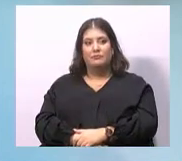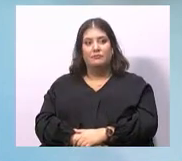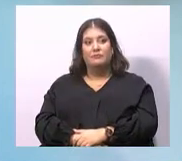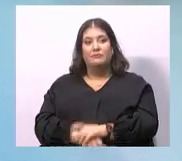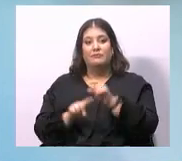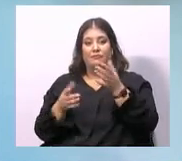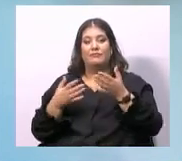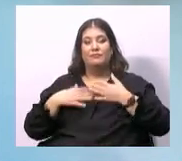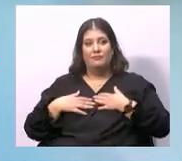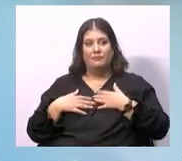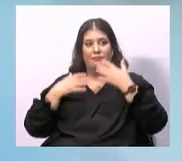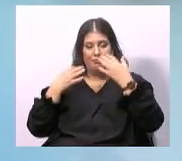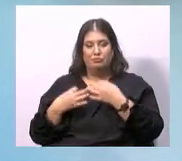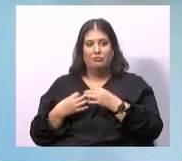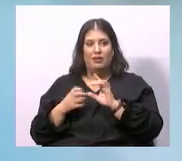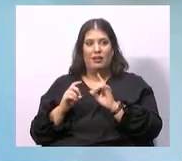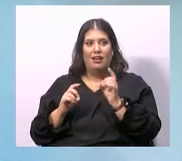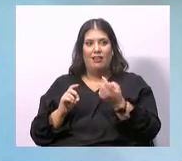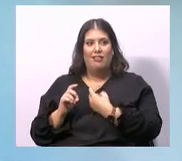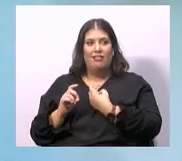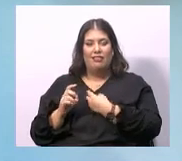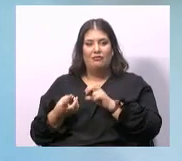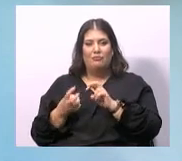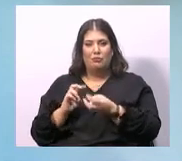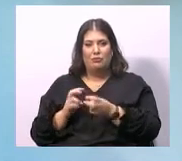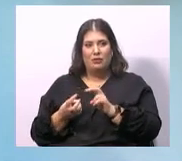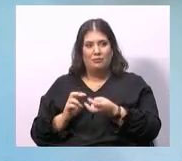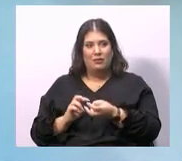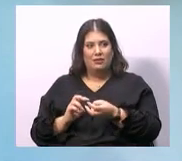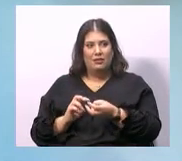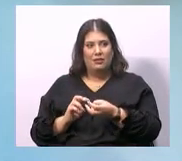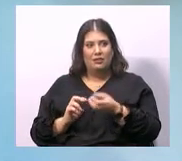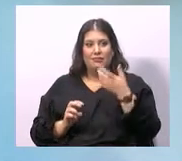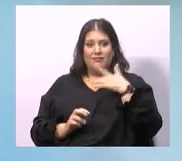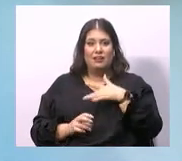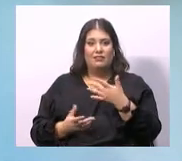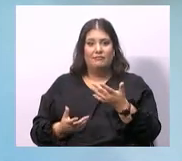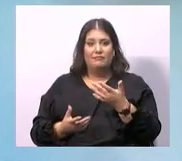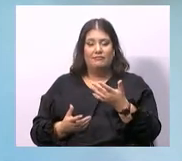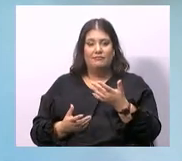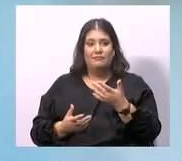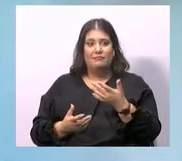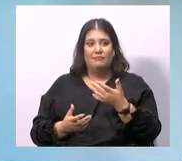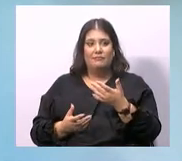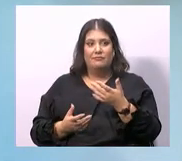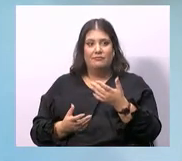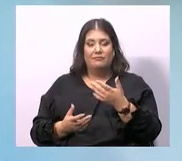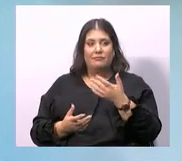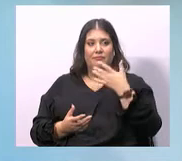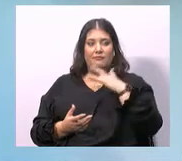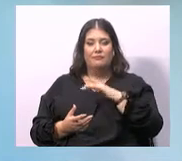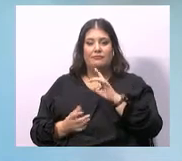Isso dá-me toda a indicação de ser um problema vascular, arteriovenoso.